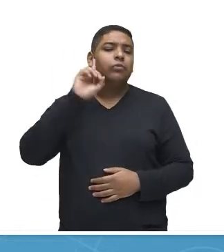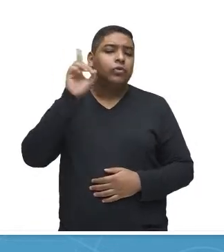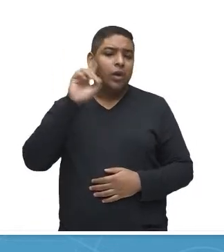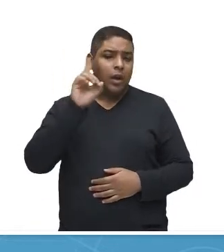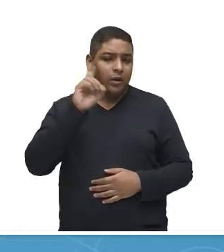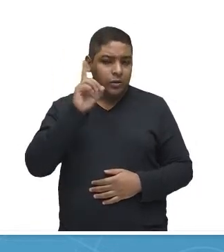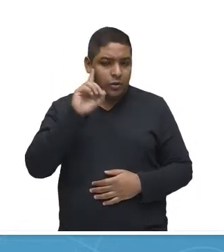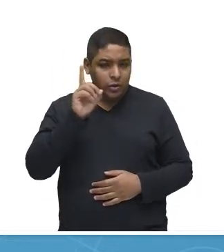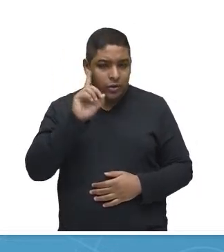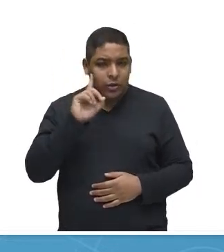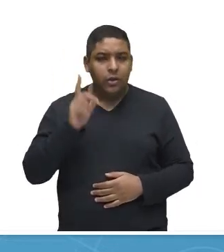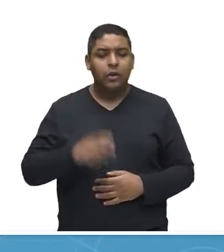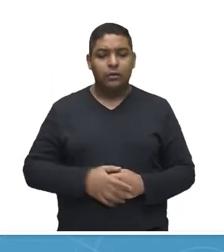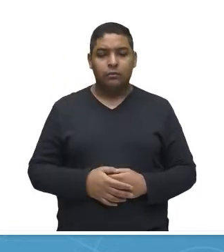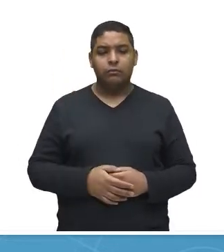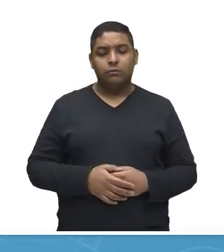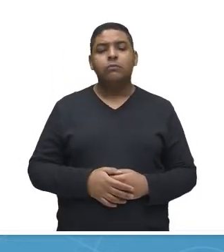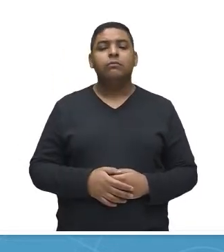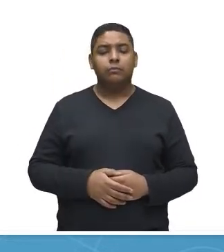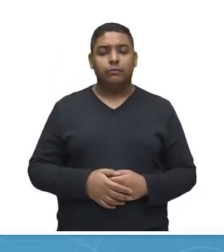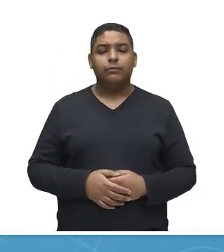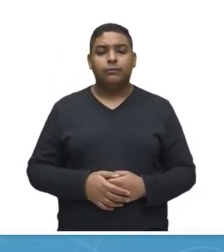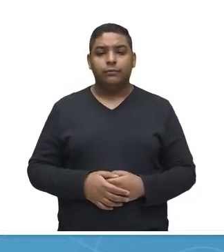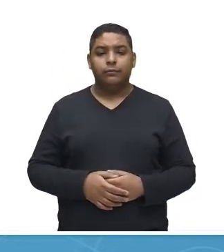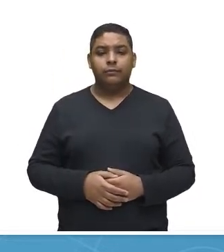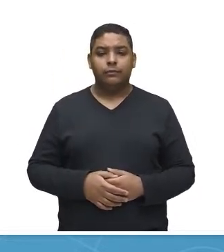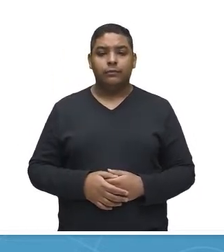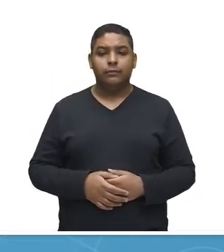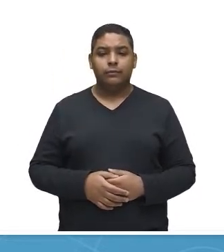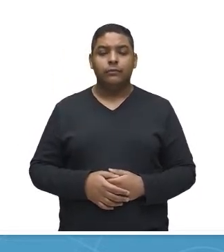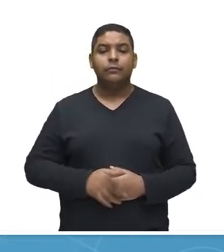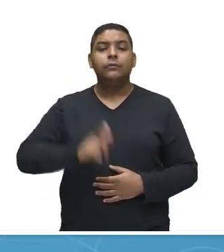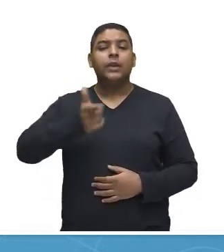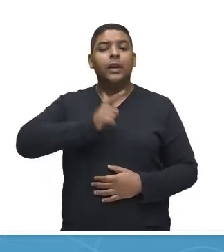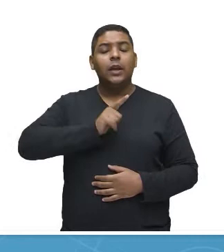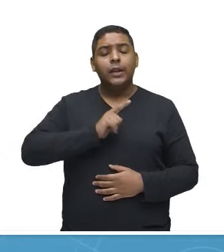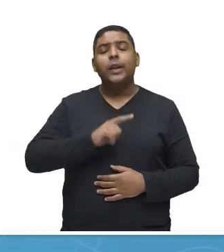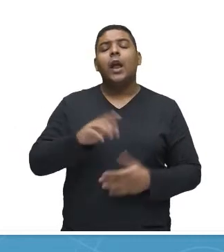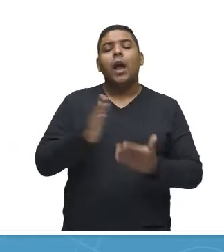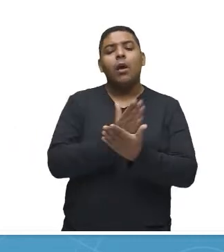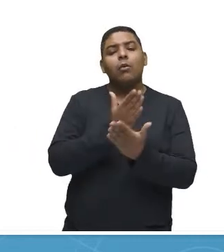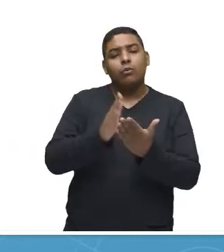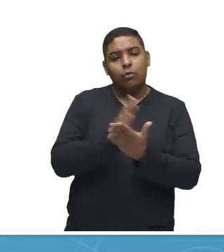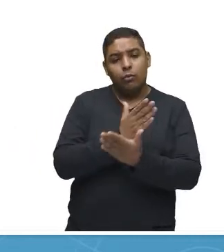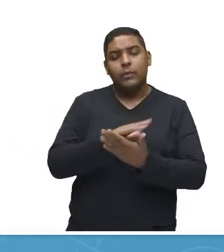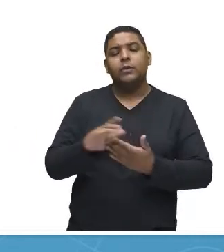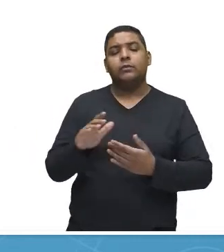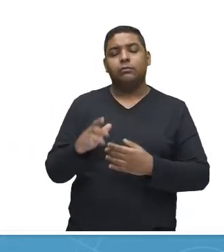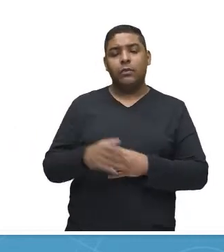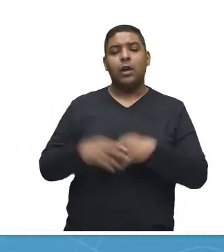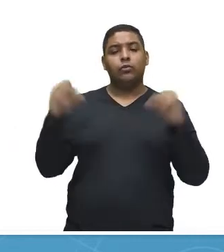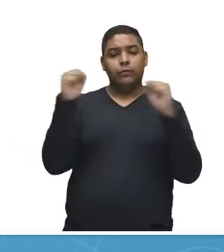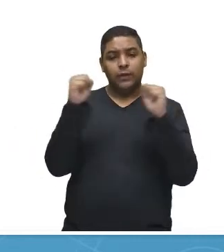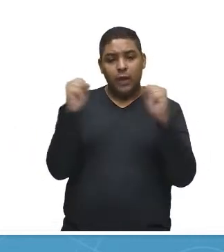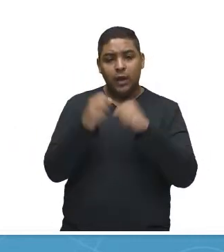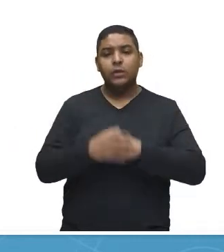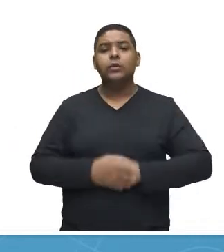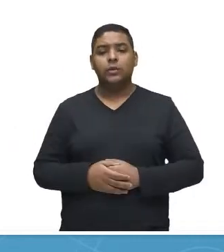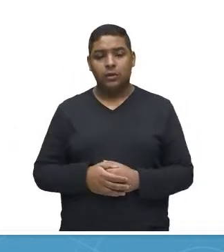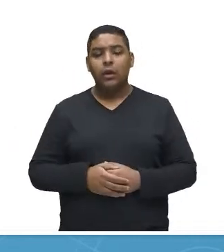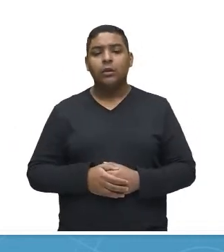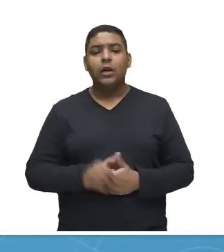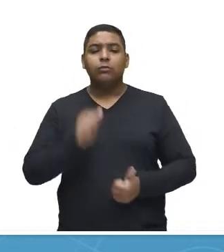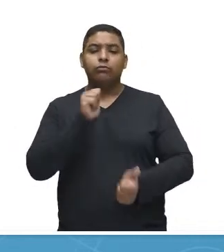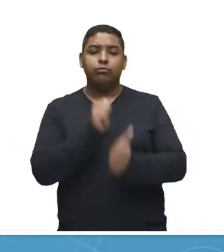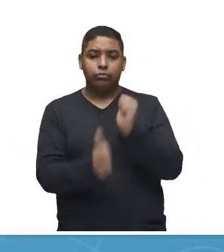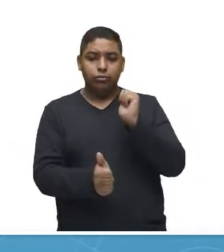do cotidiano, ou seja, do seu dia a dia, até atividades mais complexas, como a prática de